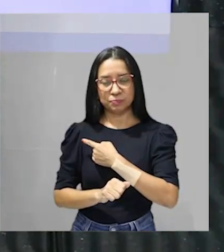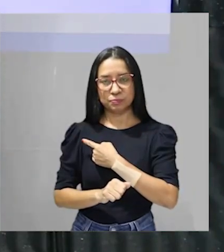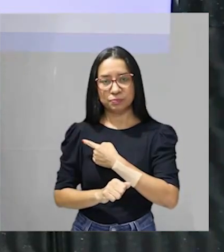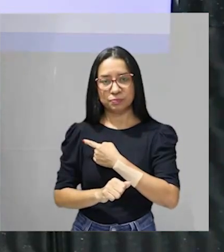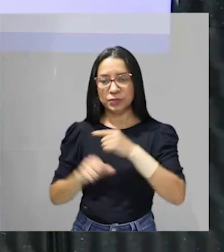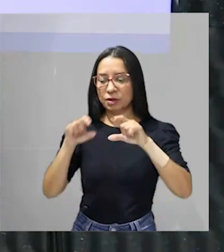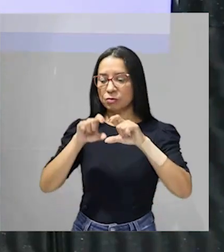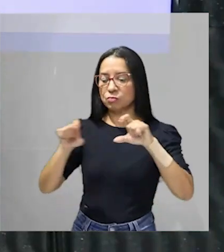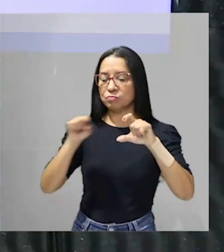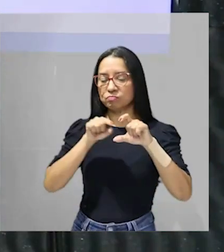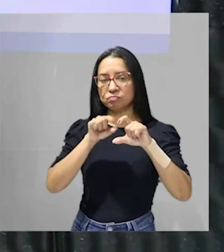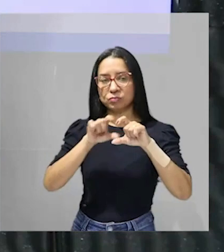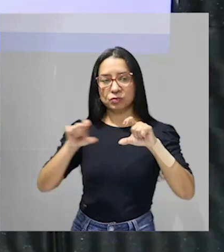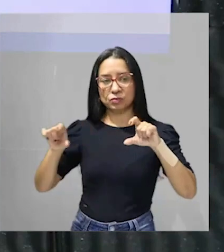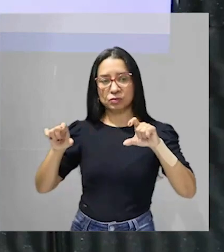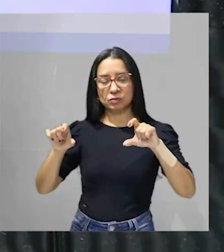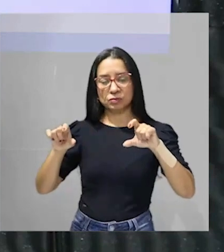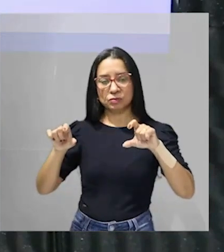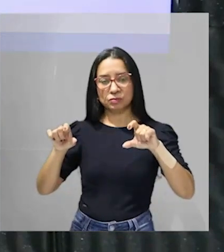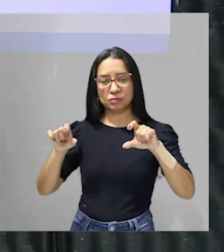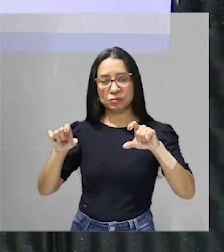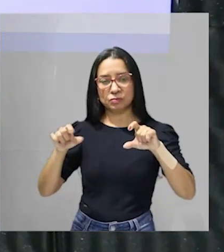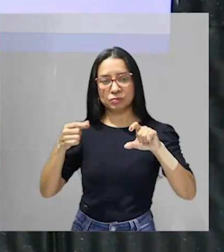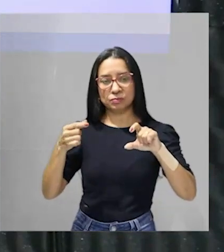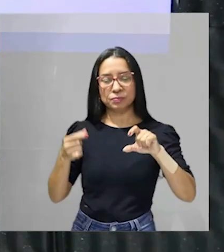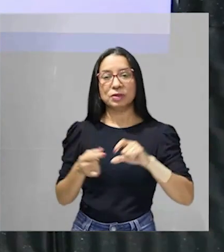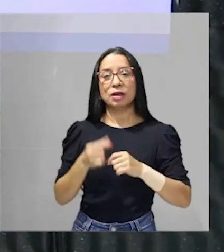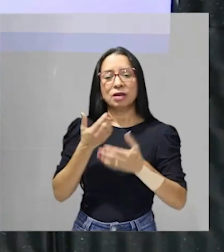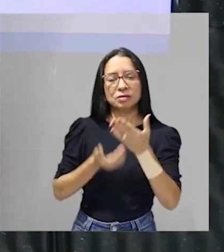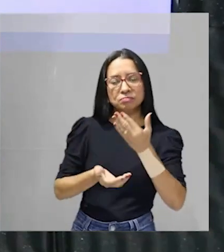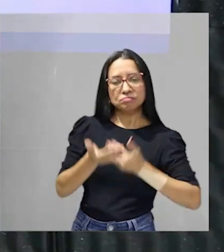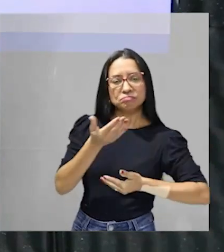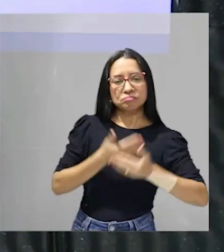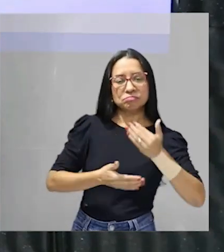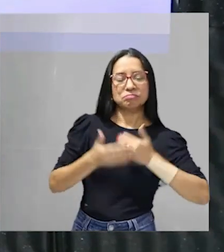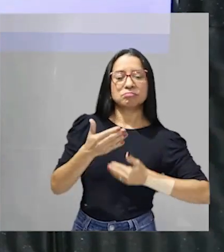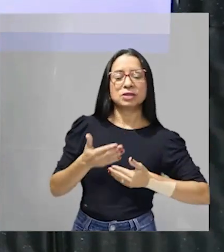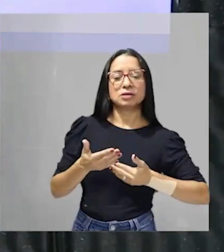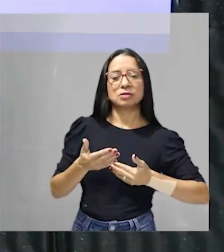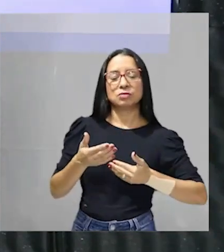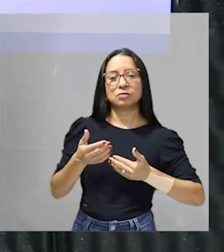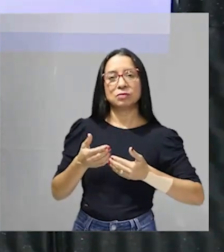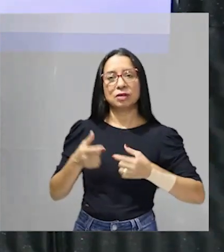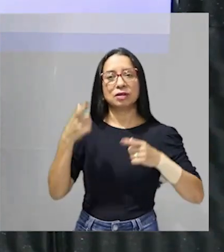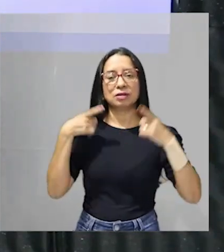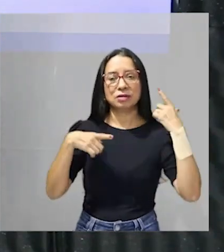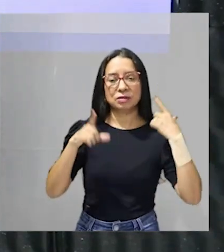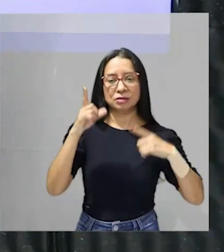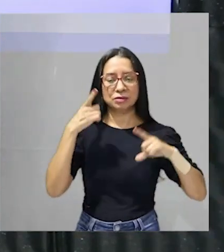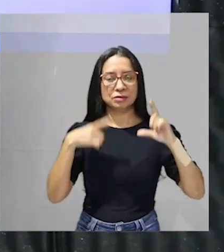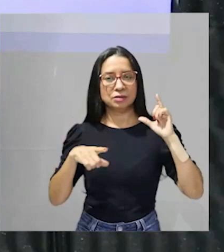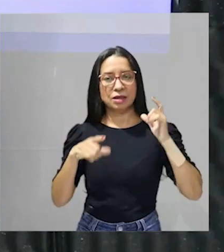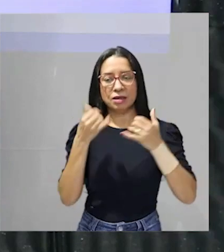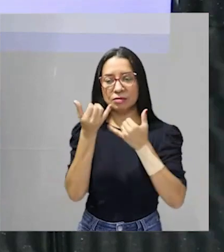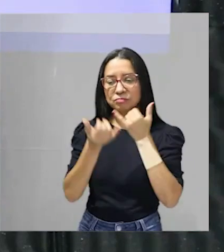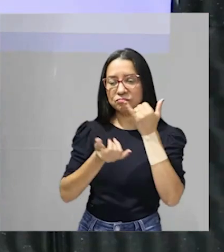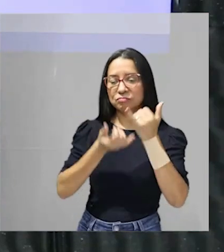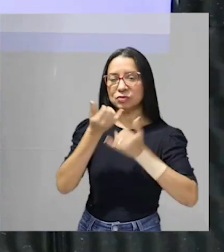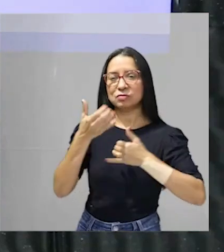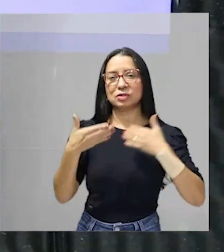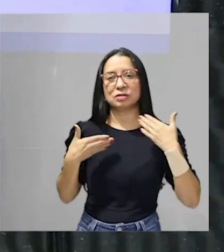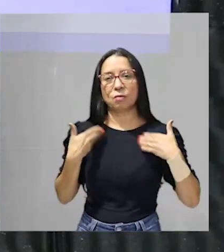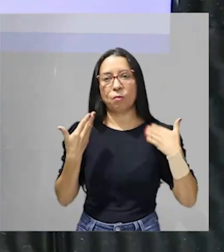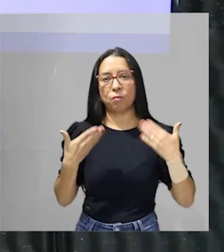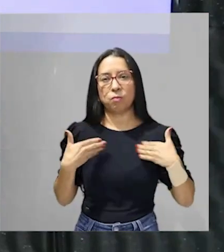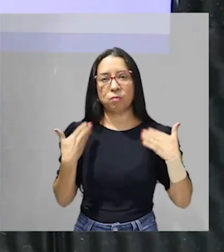e diversão é diferente de esportes principalmente esportes de alto rendimento vamos deixar claro aqui para vocês